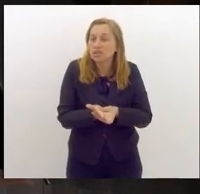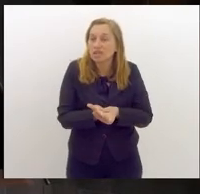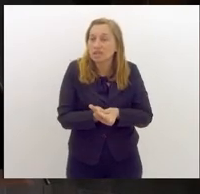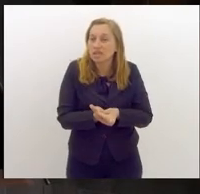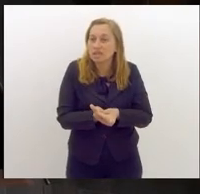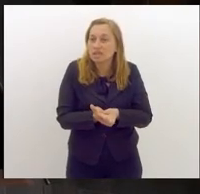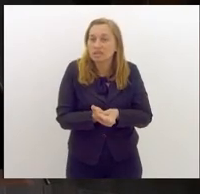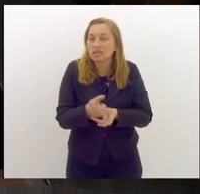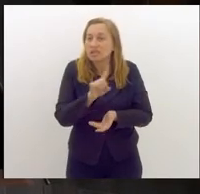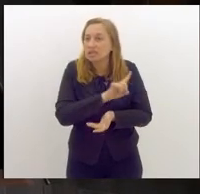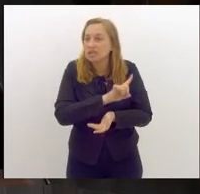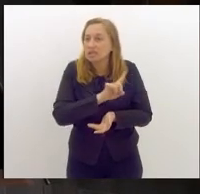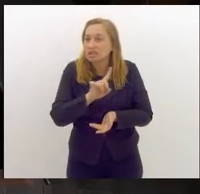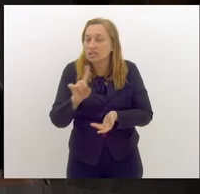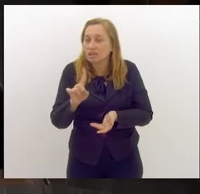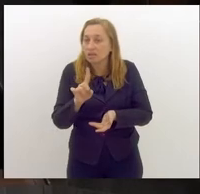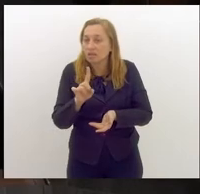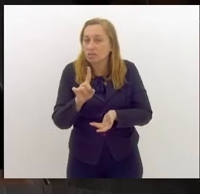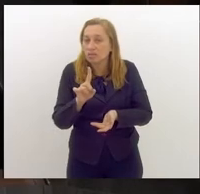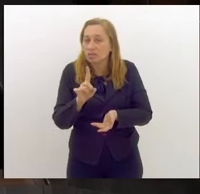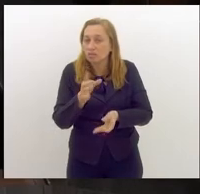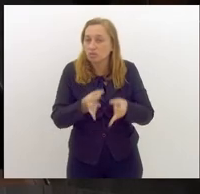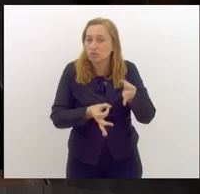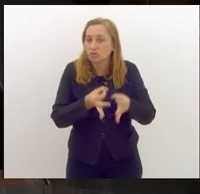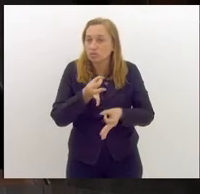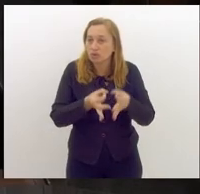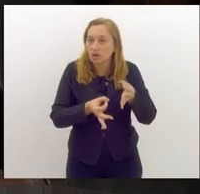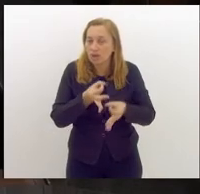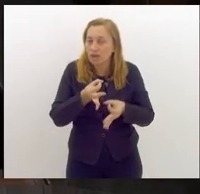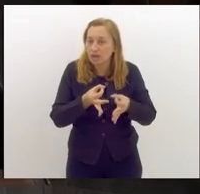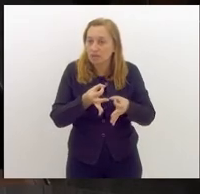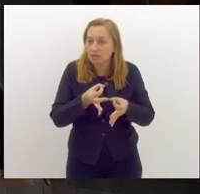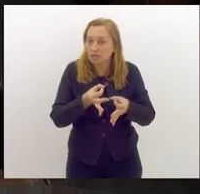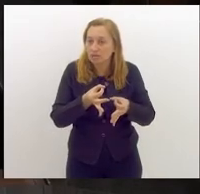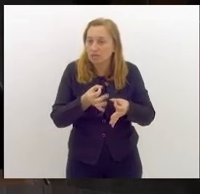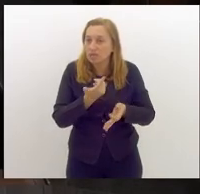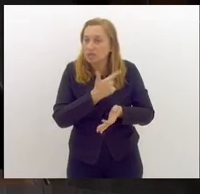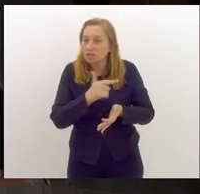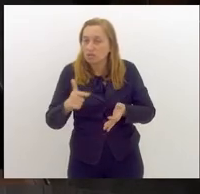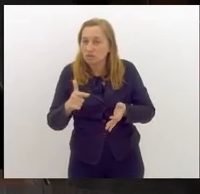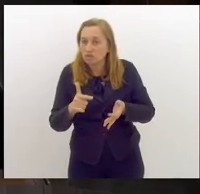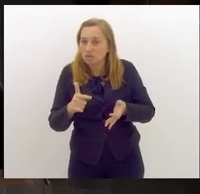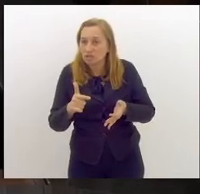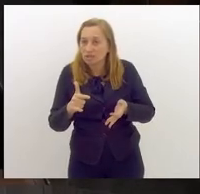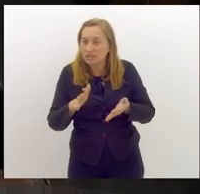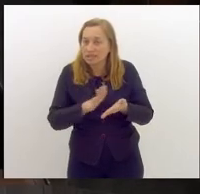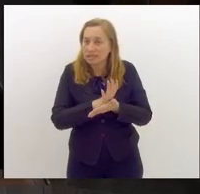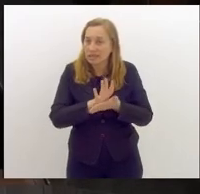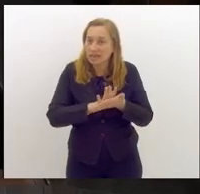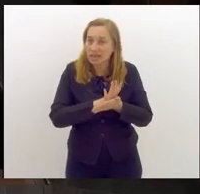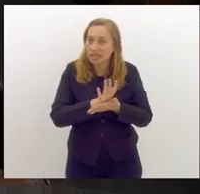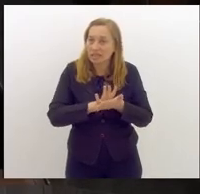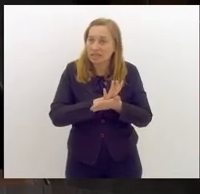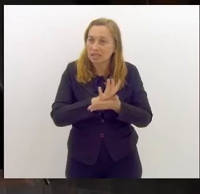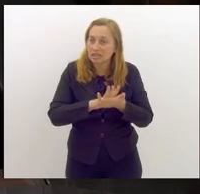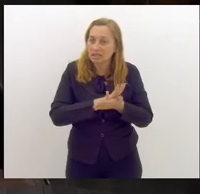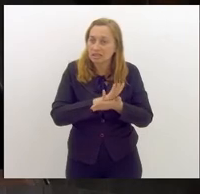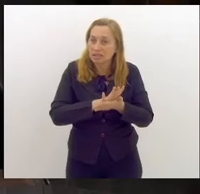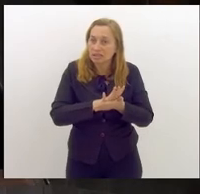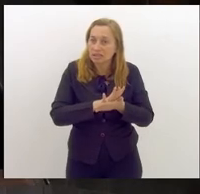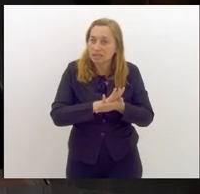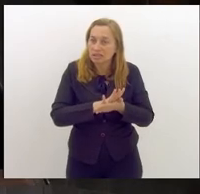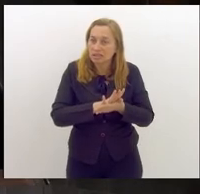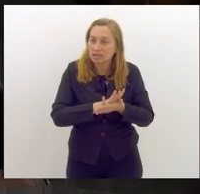estava tramitado em julgado e que não tinha dolo ele seria